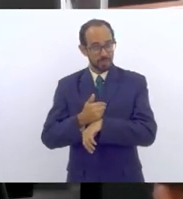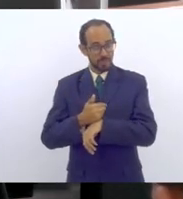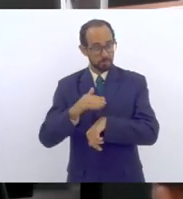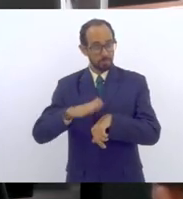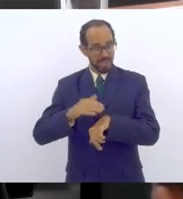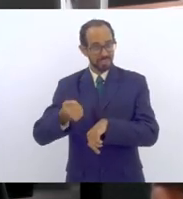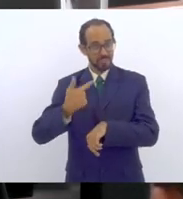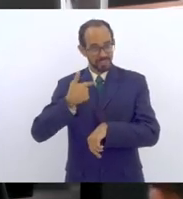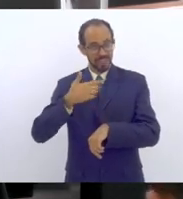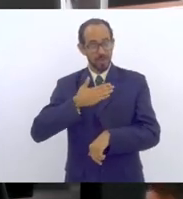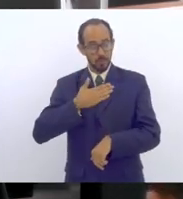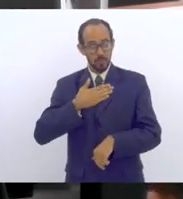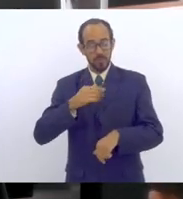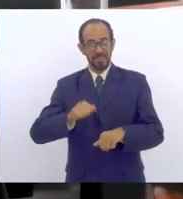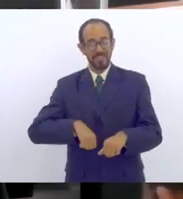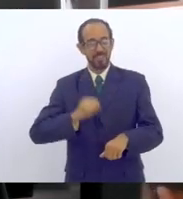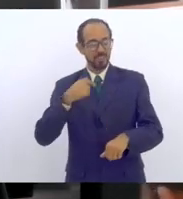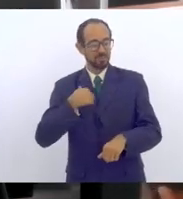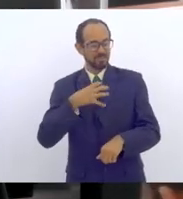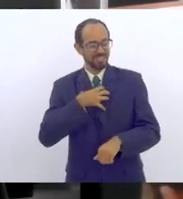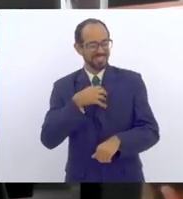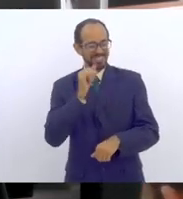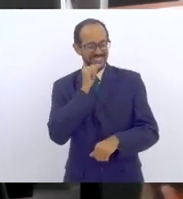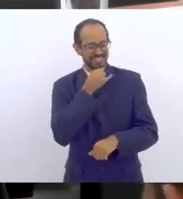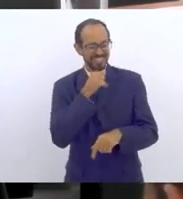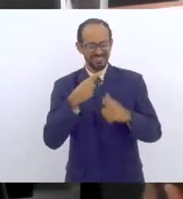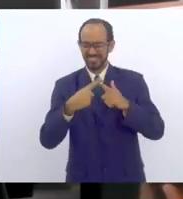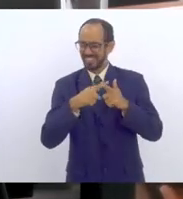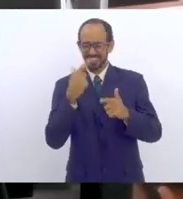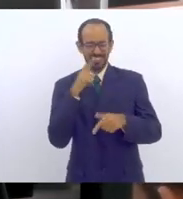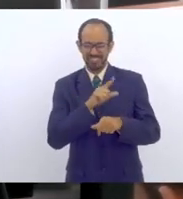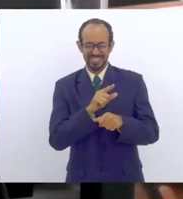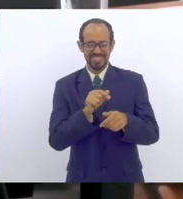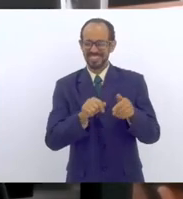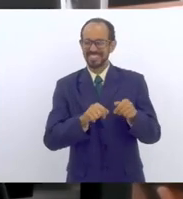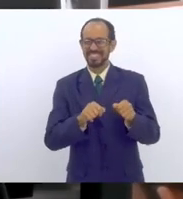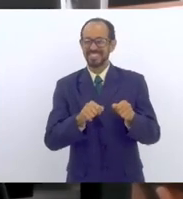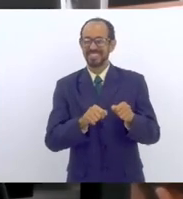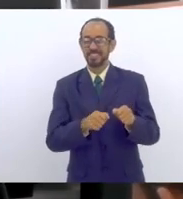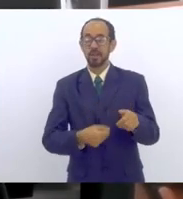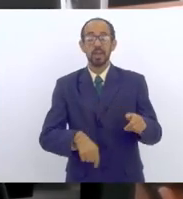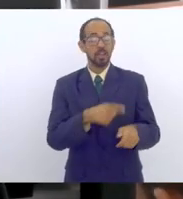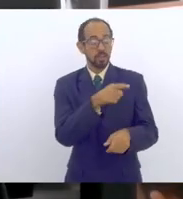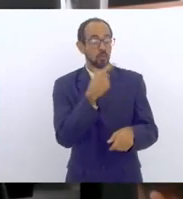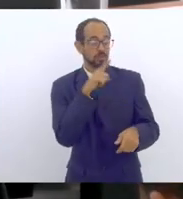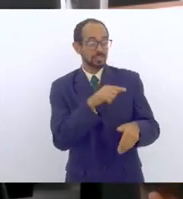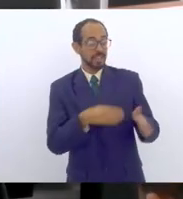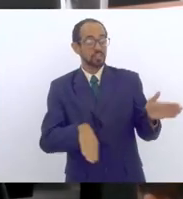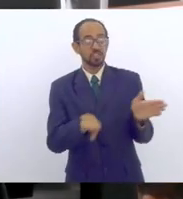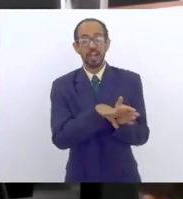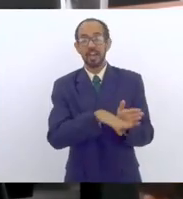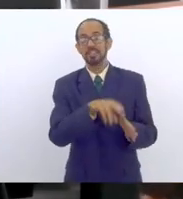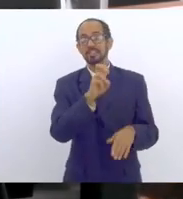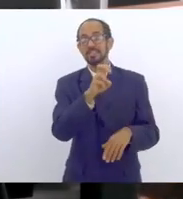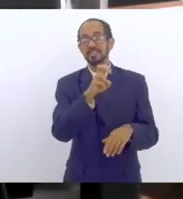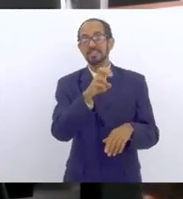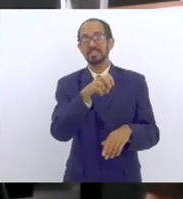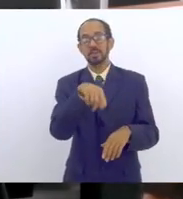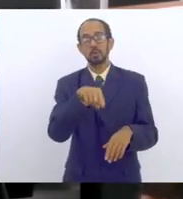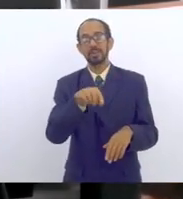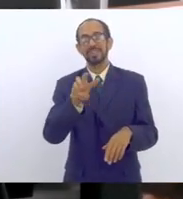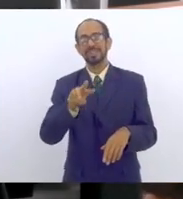aborrecido porque aí eu não consigo quebrar o recorde dele né consegue chegar daria 5:30 da manhã não tem nem ninguém só tem